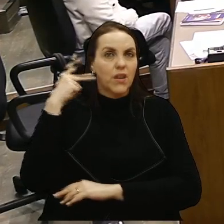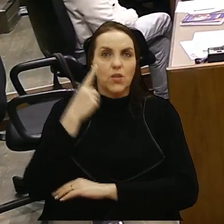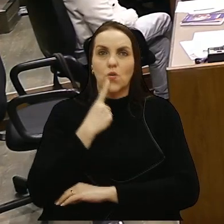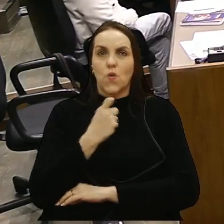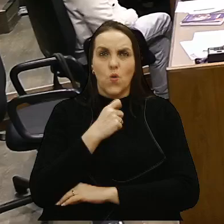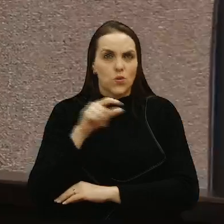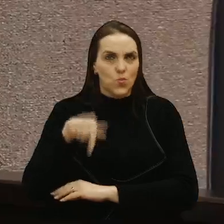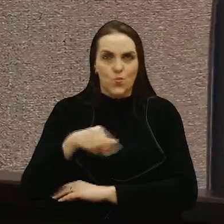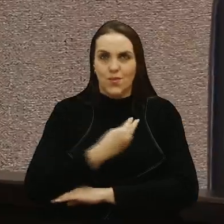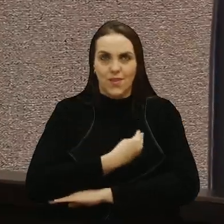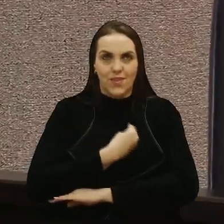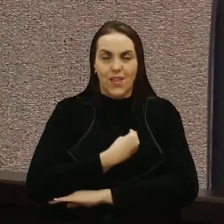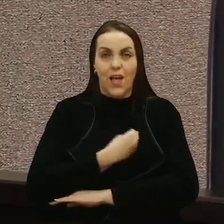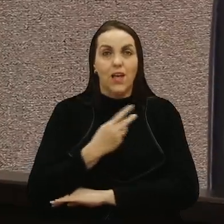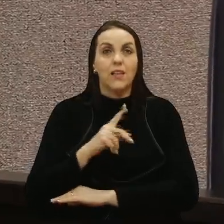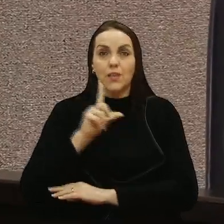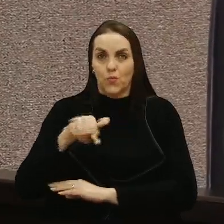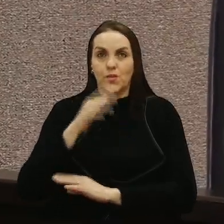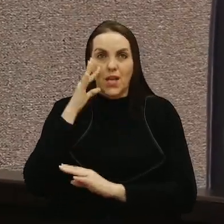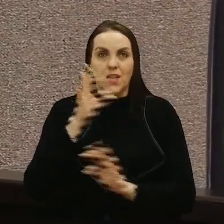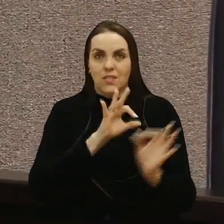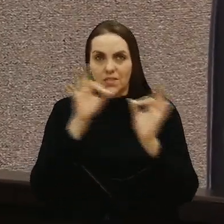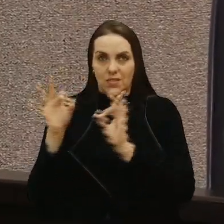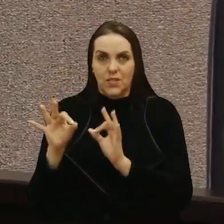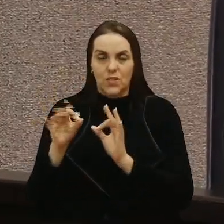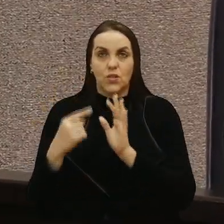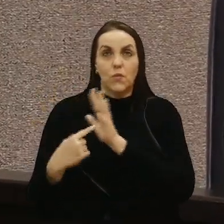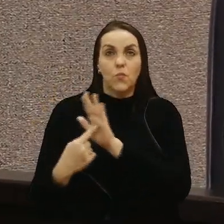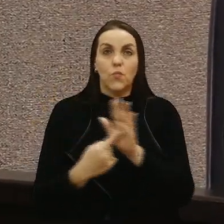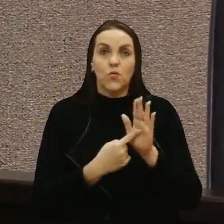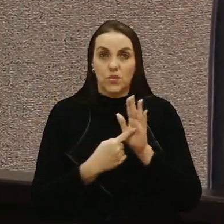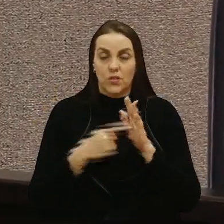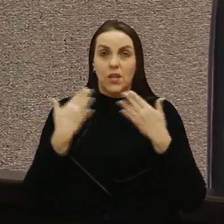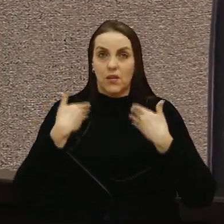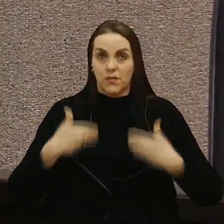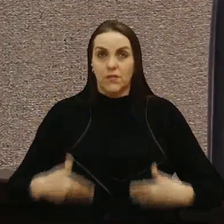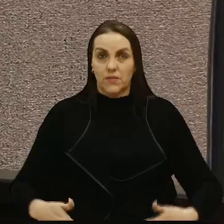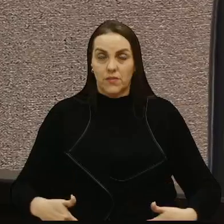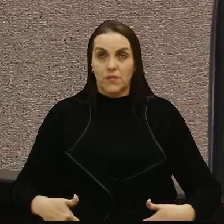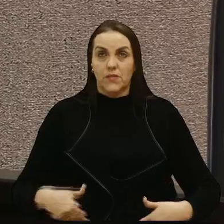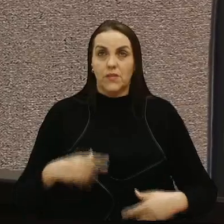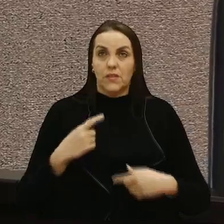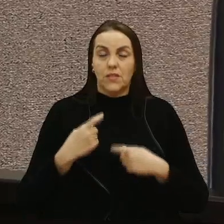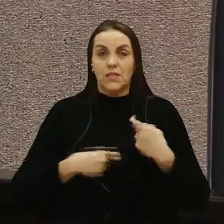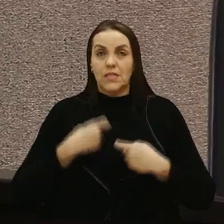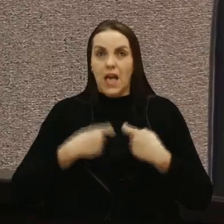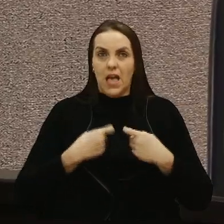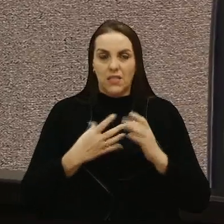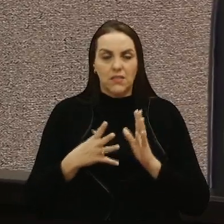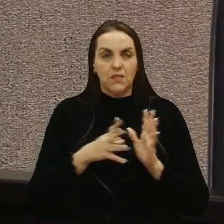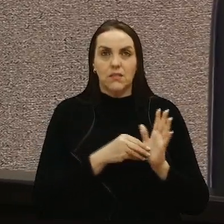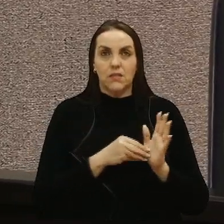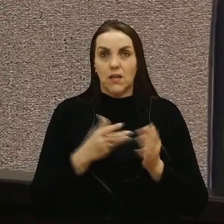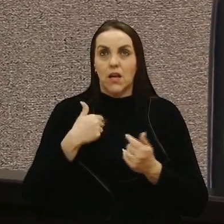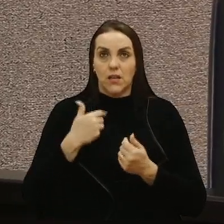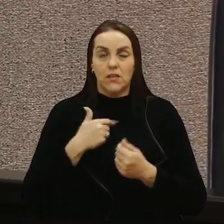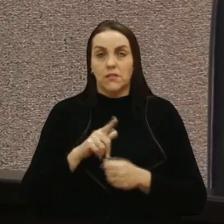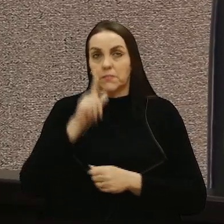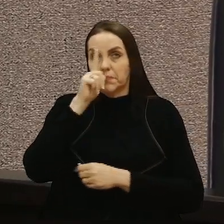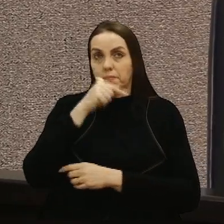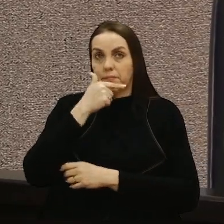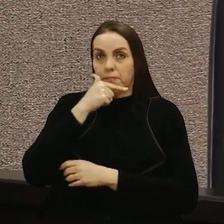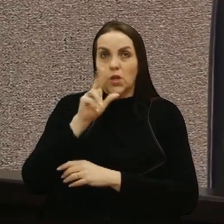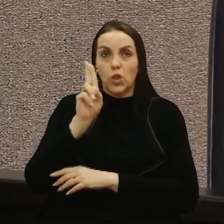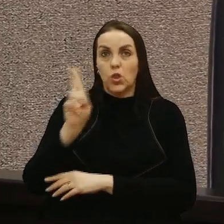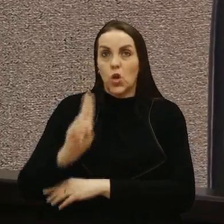Tem duas formas de você expor o corpo humano. Tem como você sexualizar e você demonstrar o nome dos órgãos. Tem como você chamar o órgão sexual de um monte de nome e